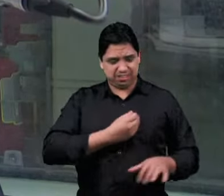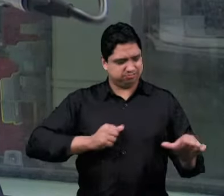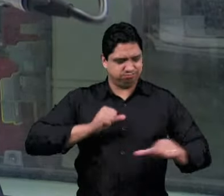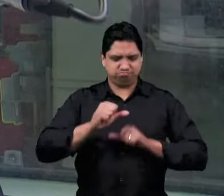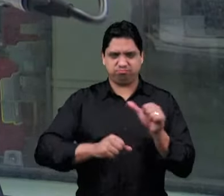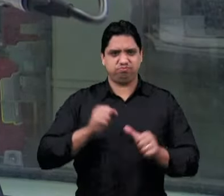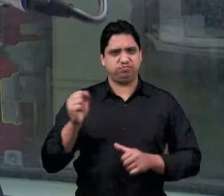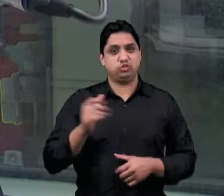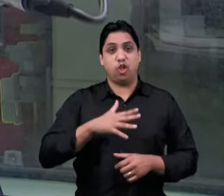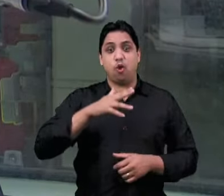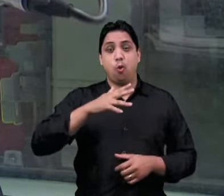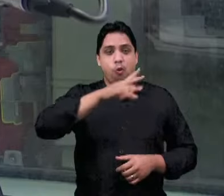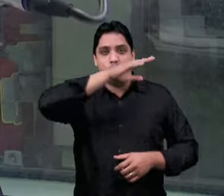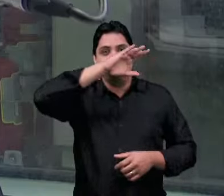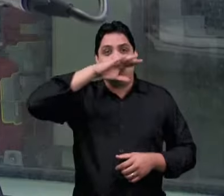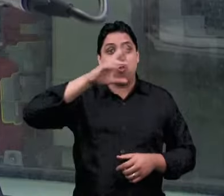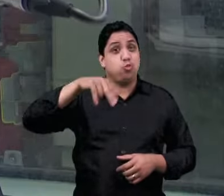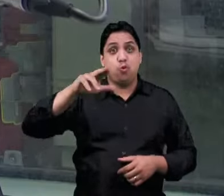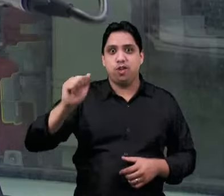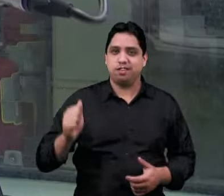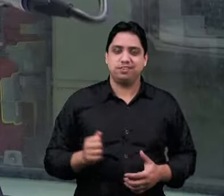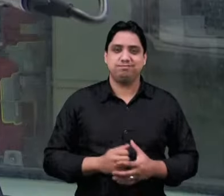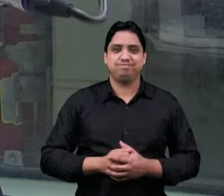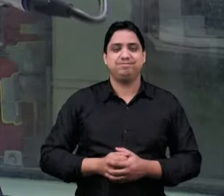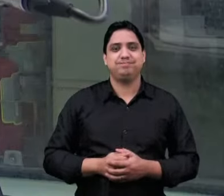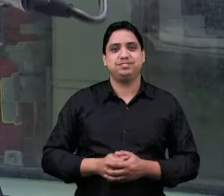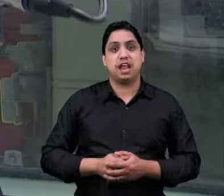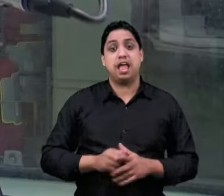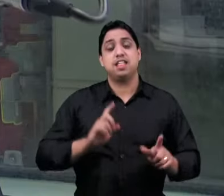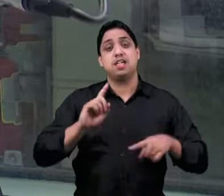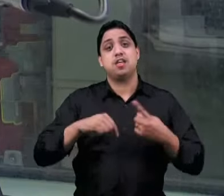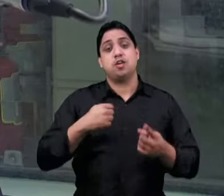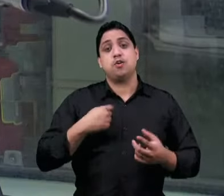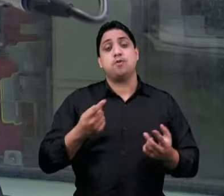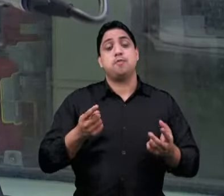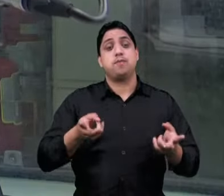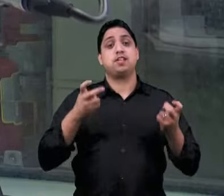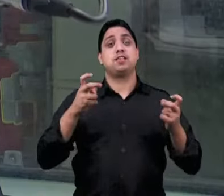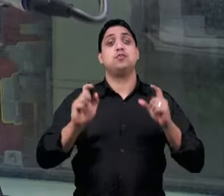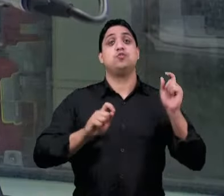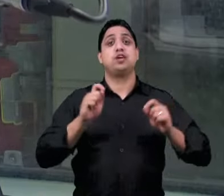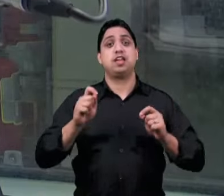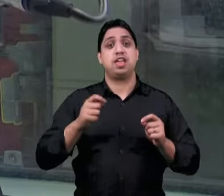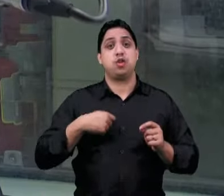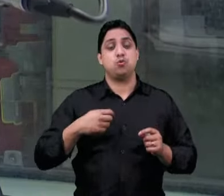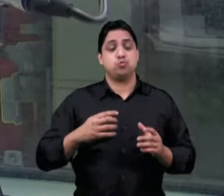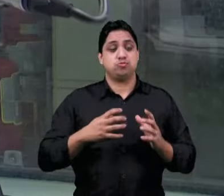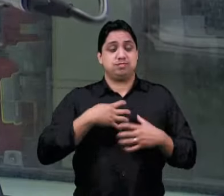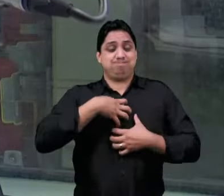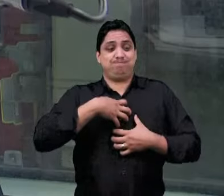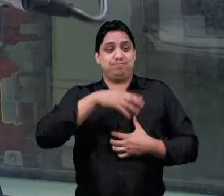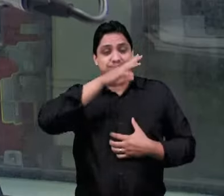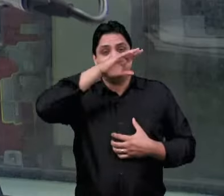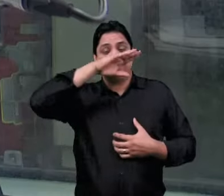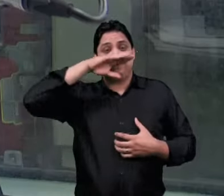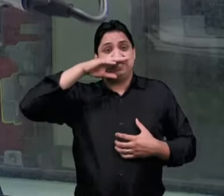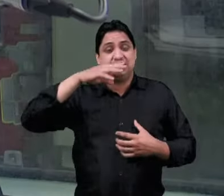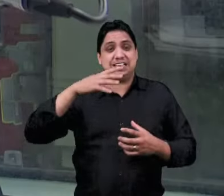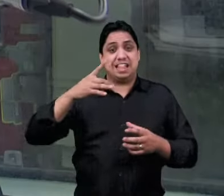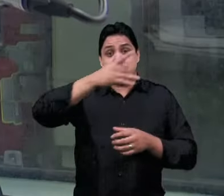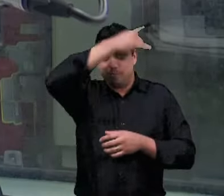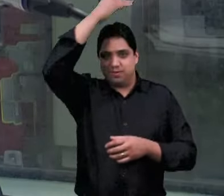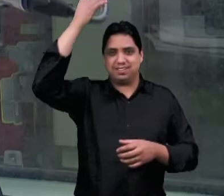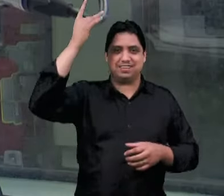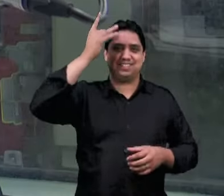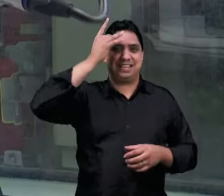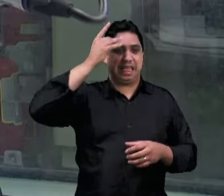mais senti o cheiro. Mais tarde eu fui perceber que eu senti o cheiro da igreja, que é o cheiro do Espírito Santo.